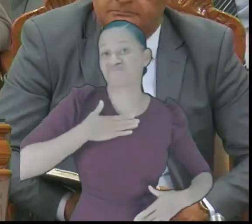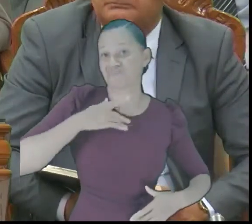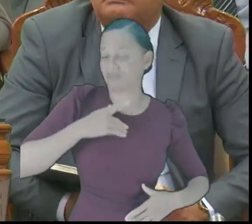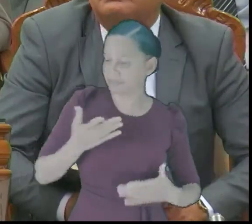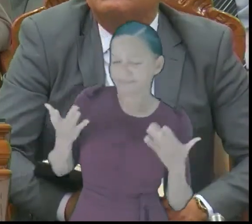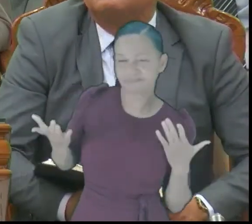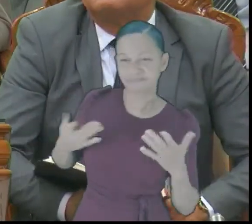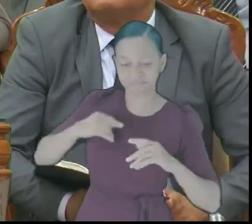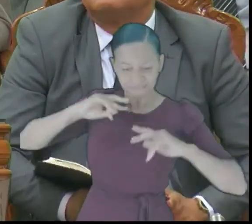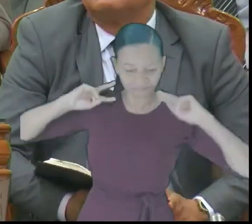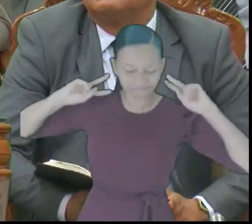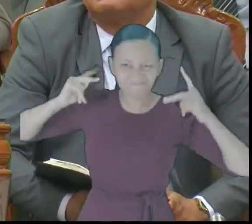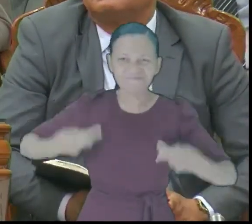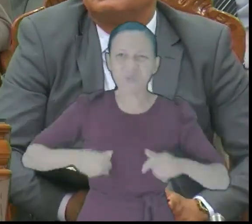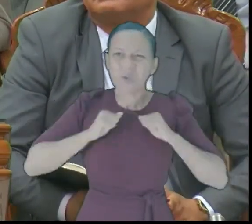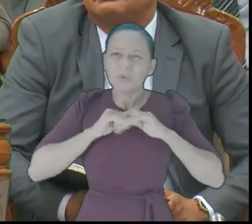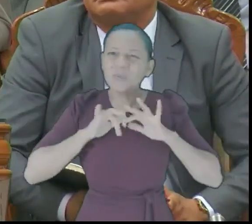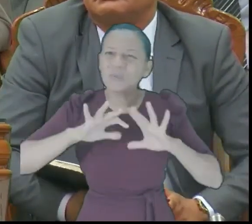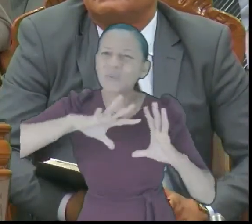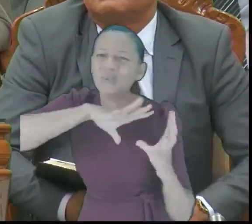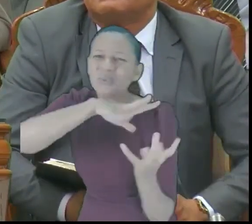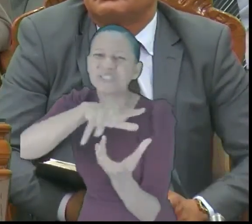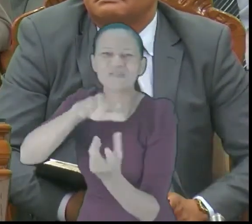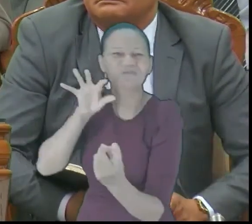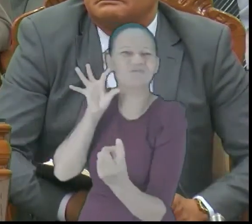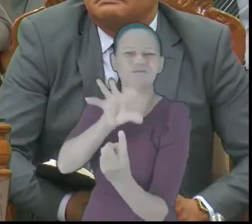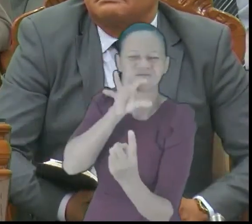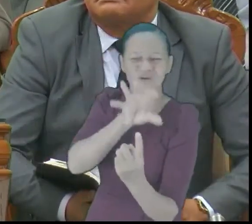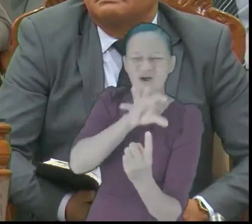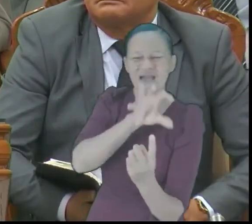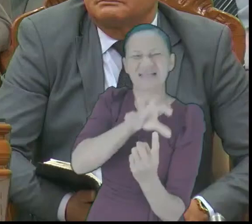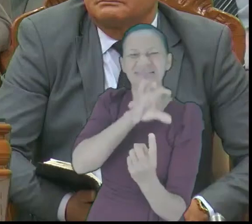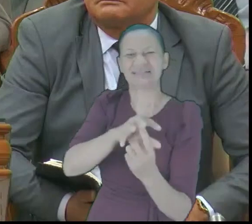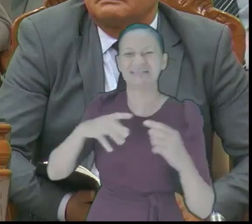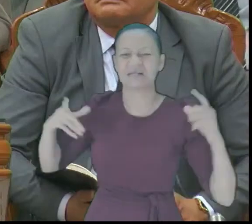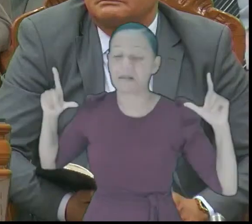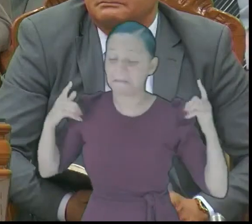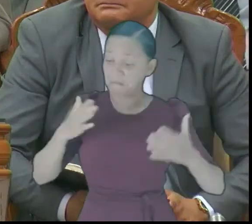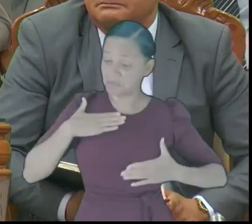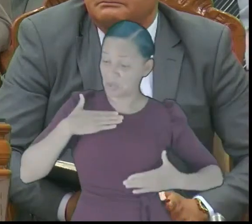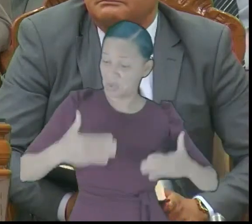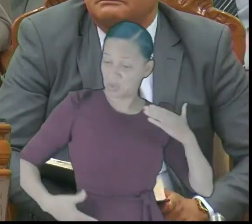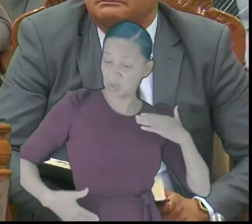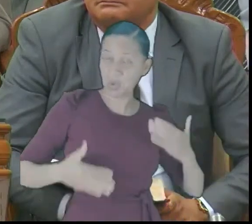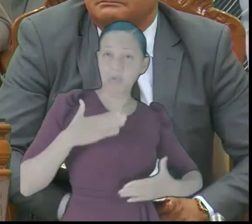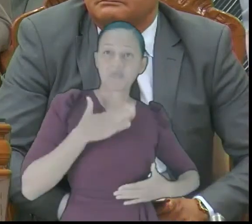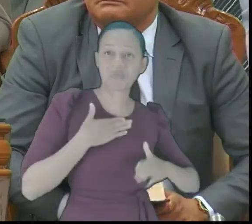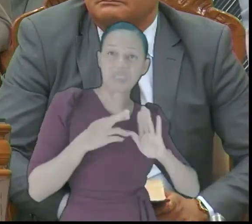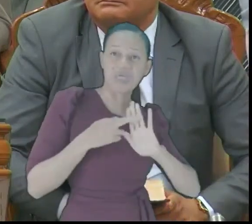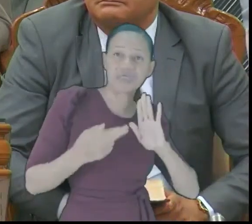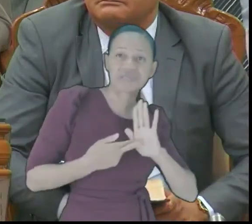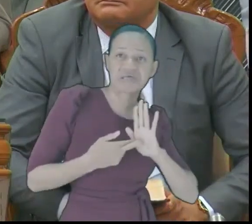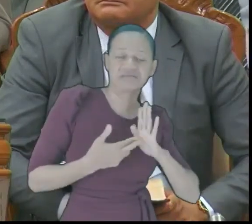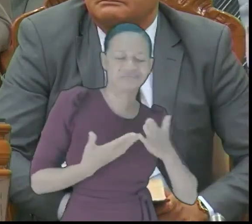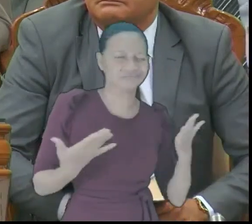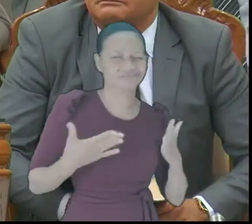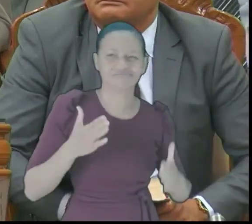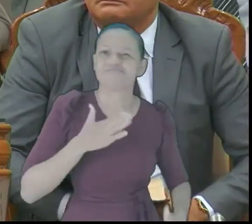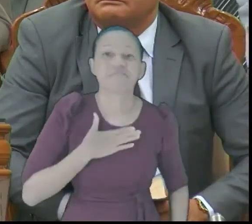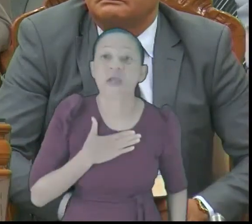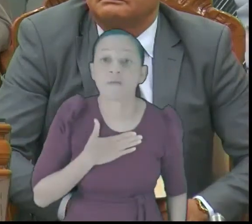E a humanidade hoje está entregue a Lúcifer. Meu corpo, minhas regras. Não, não é